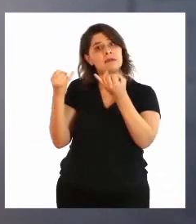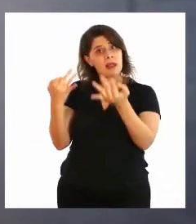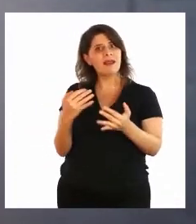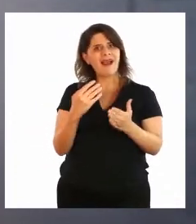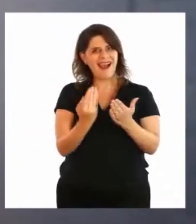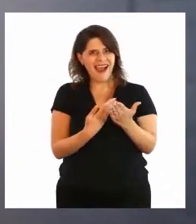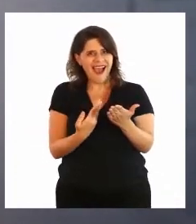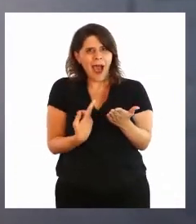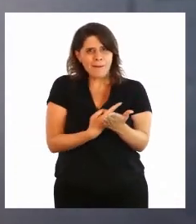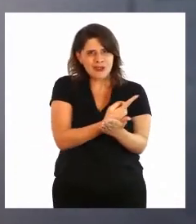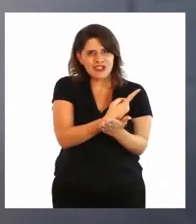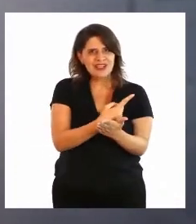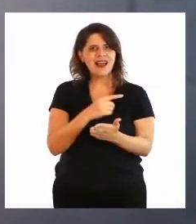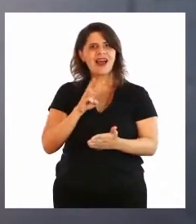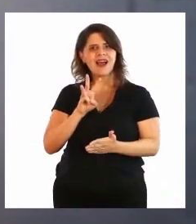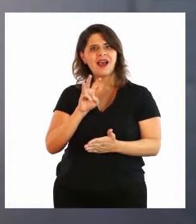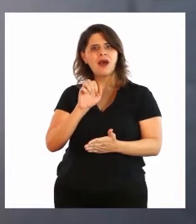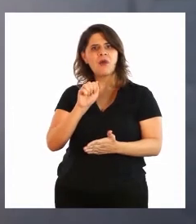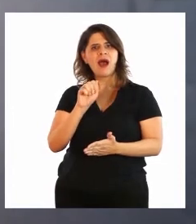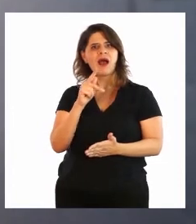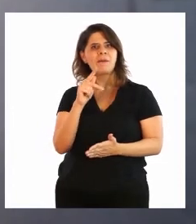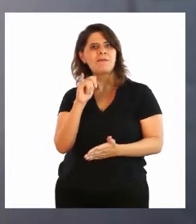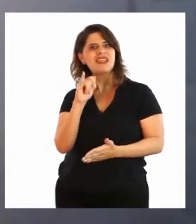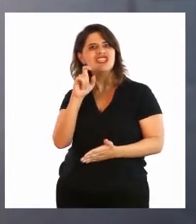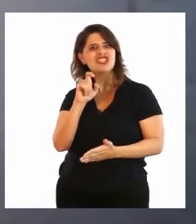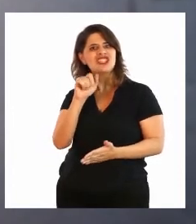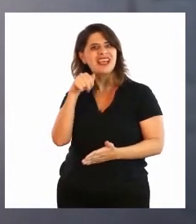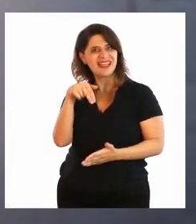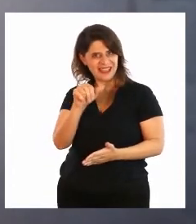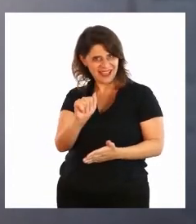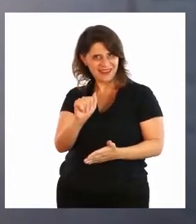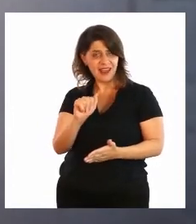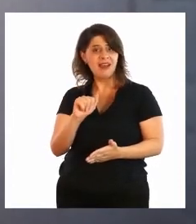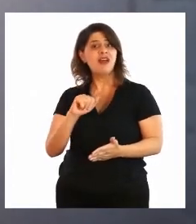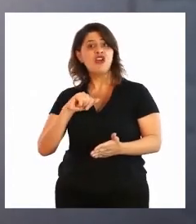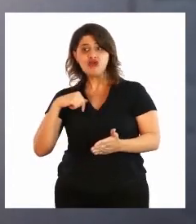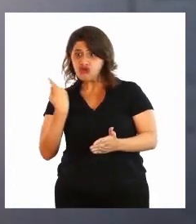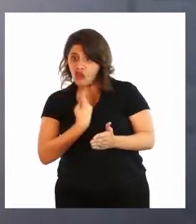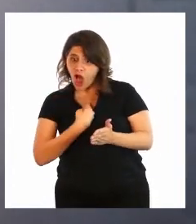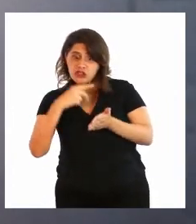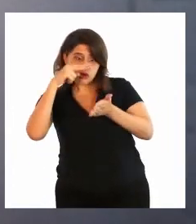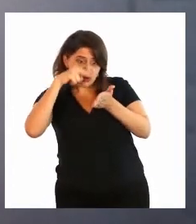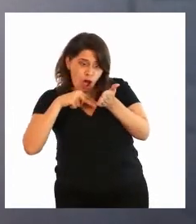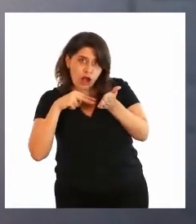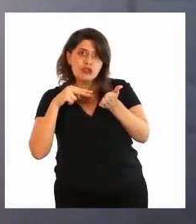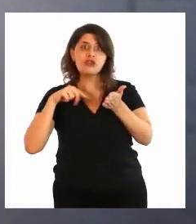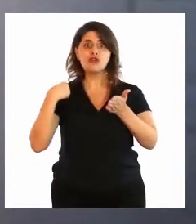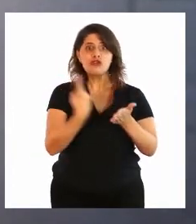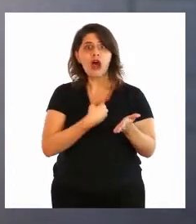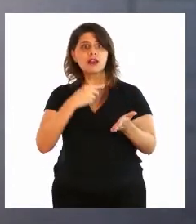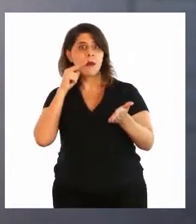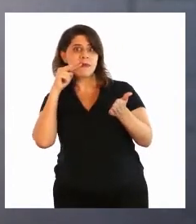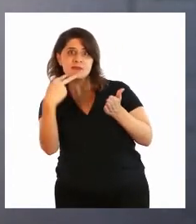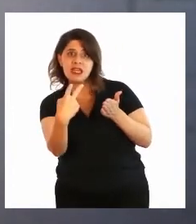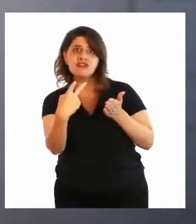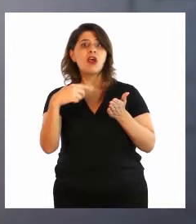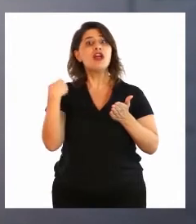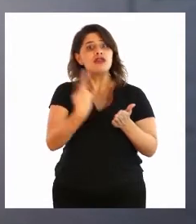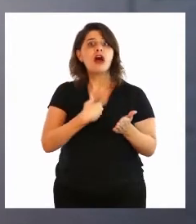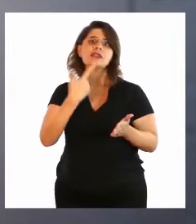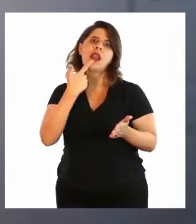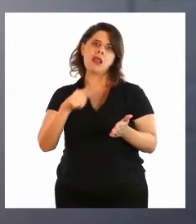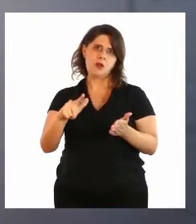diz, olhando com nossos olhos, estudando em nossa língua. Essa conversa entre os dois também